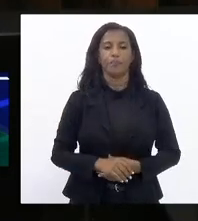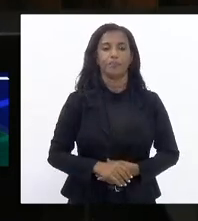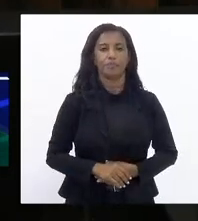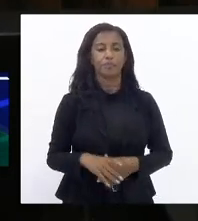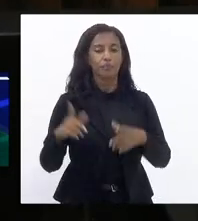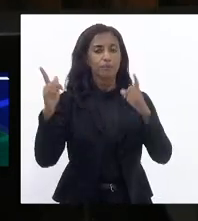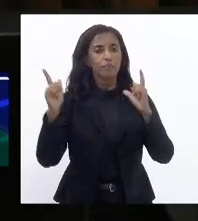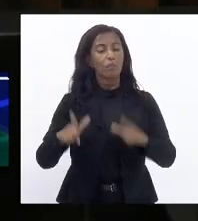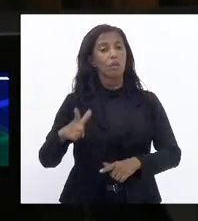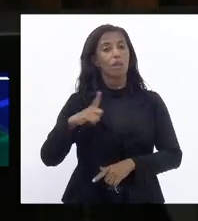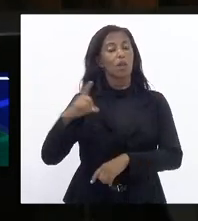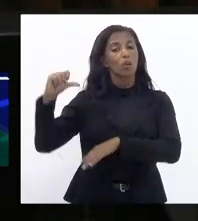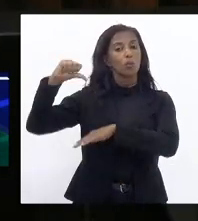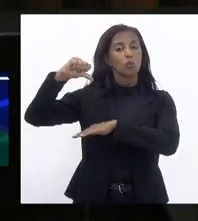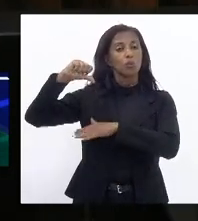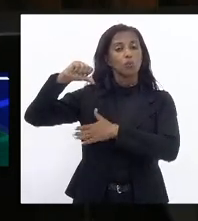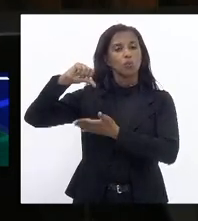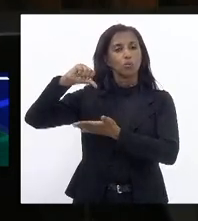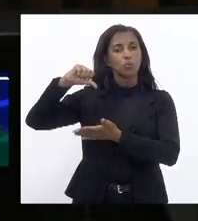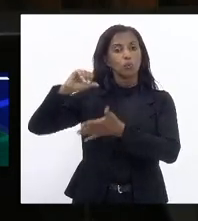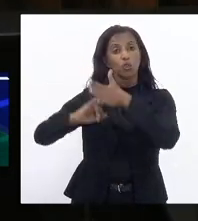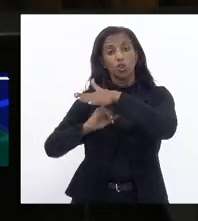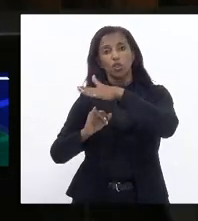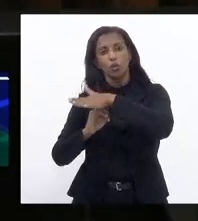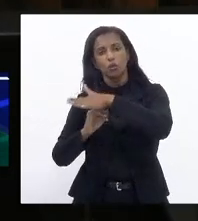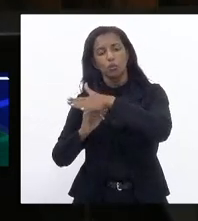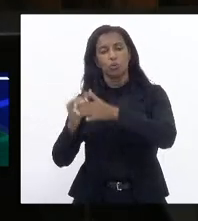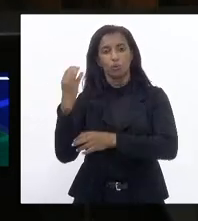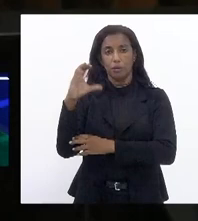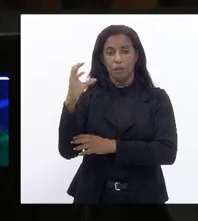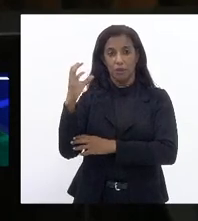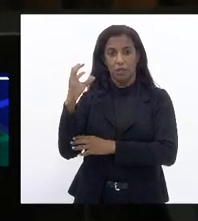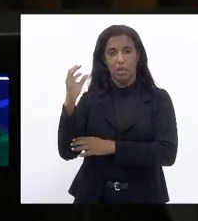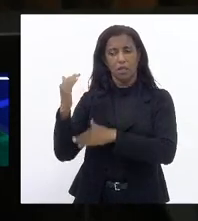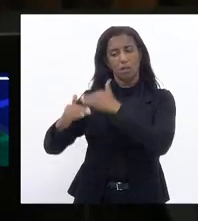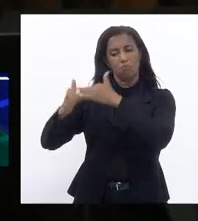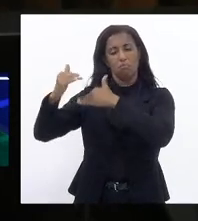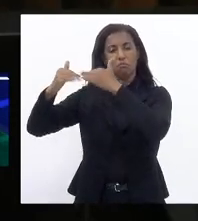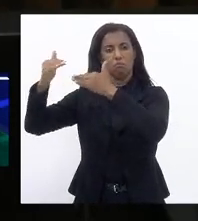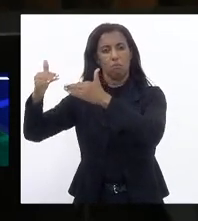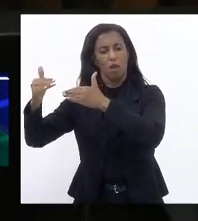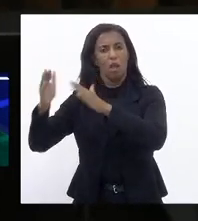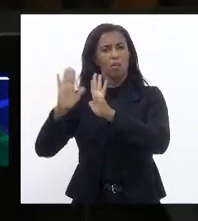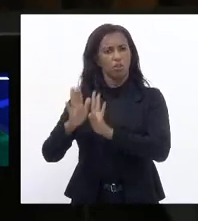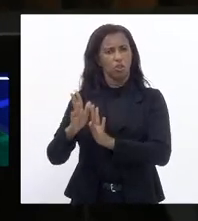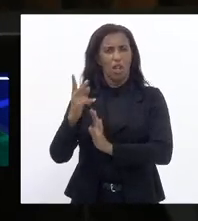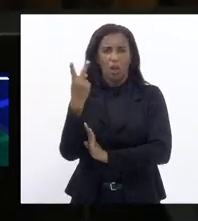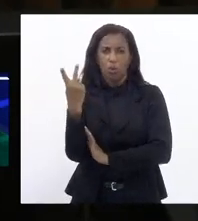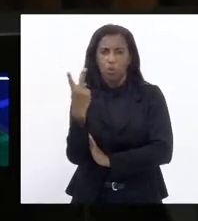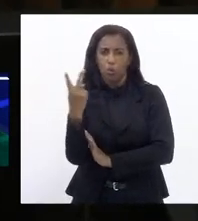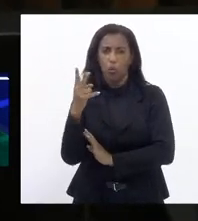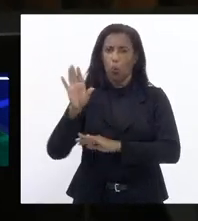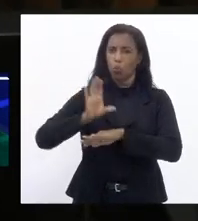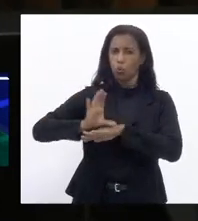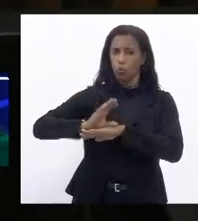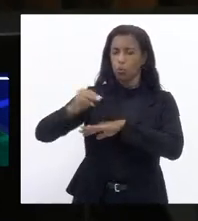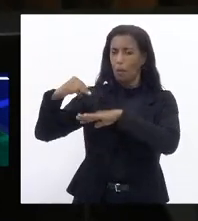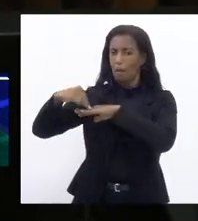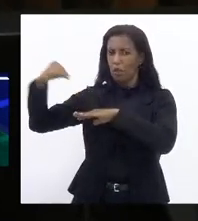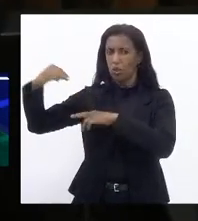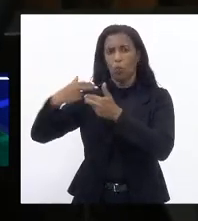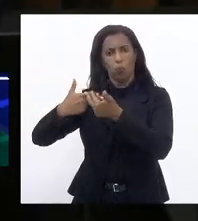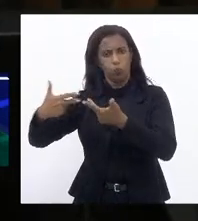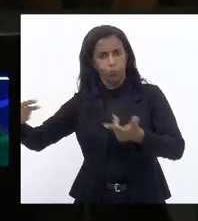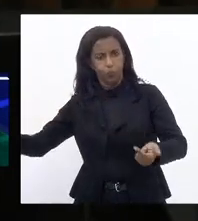onde funciona o Instituto de Ciências da Sociedade e Desenvolvimento Regional, uma unidade consolidada, com dois cursos de mestrado